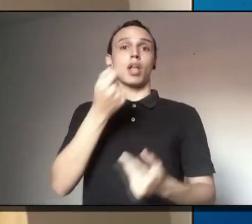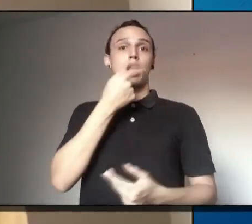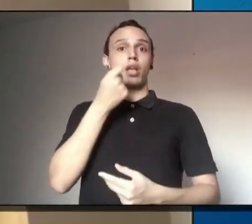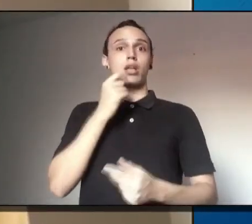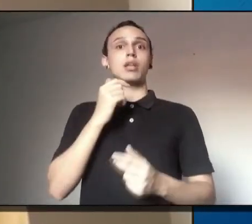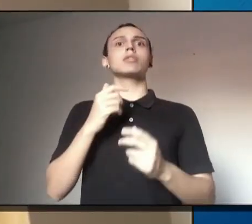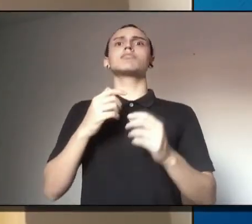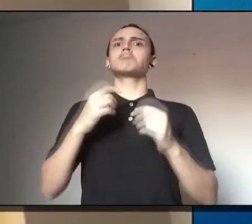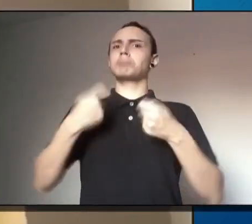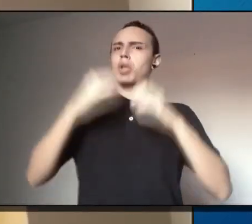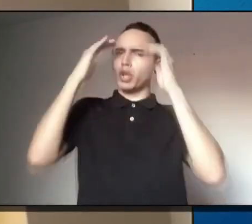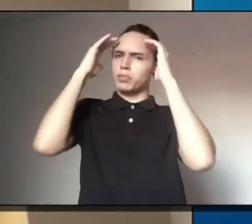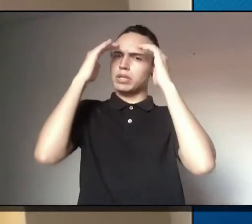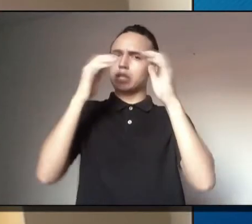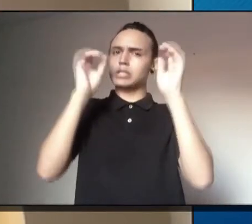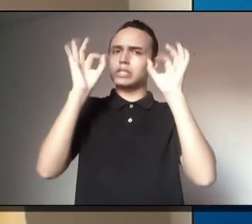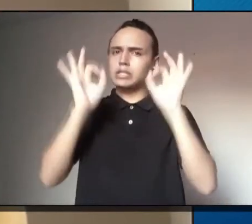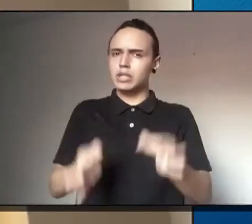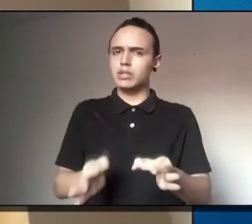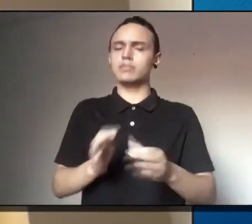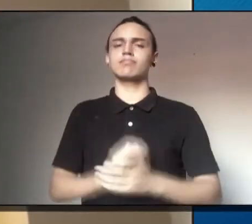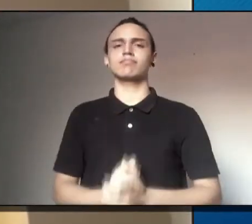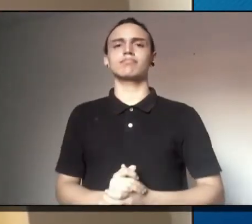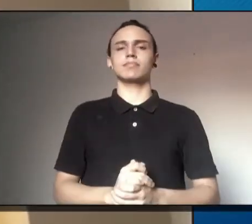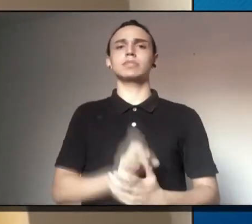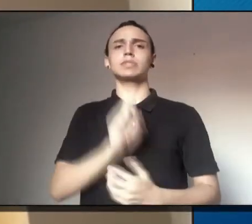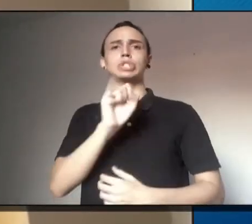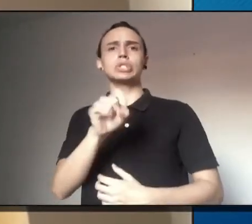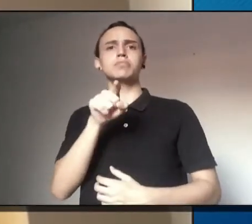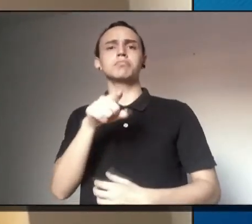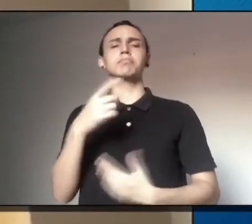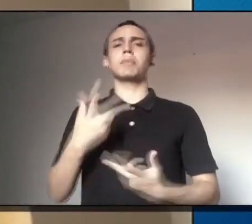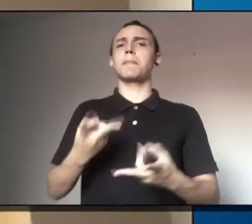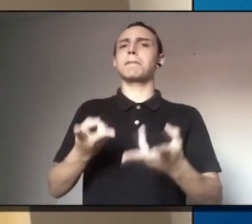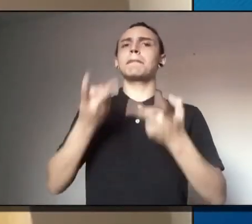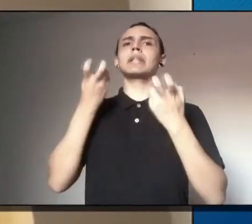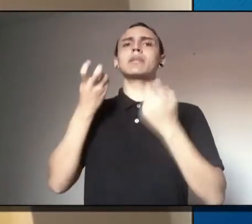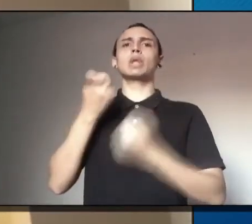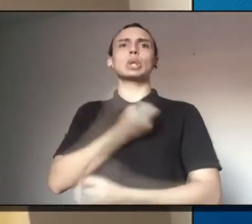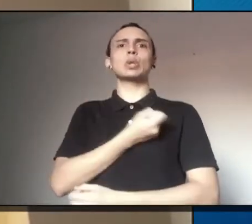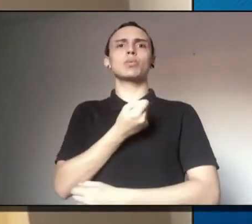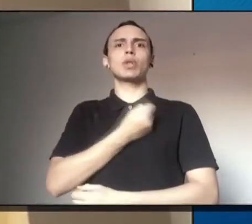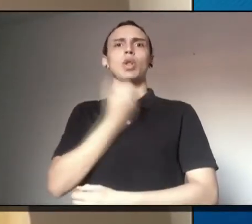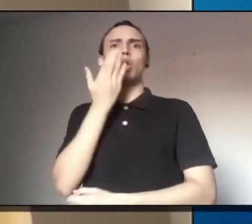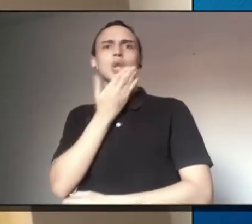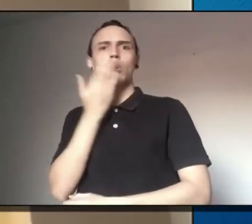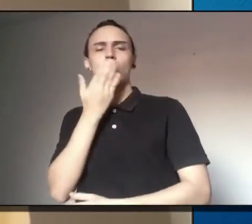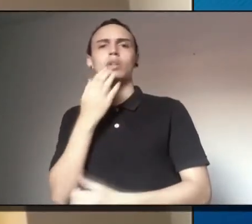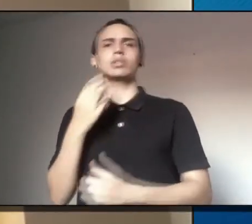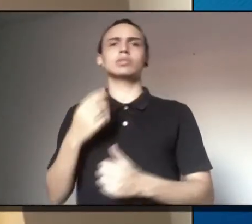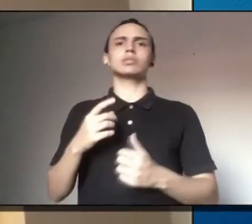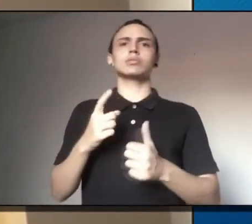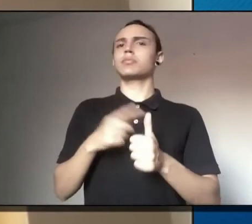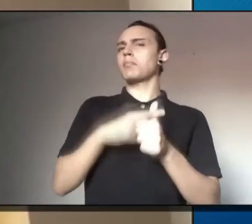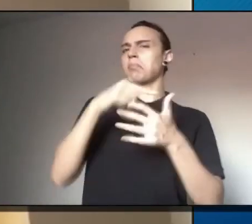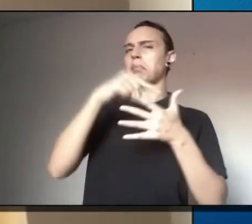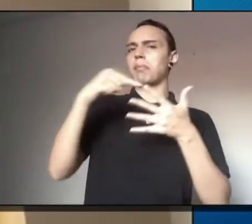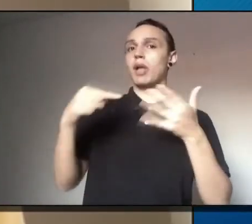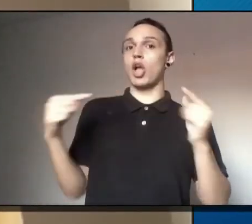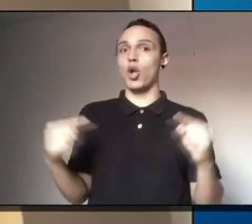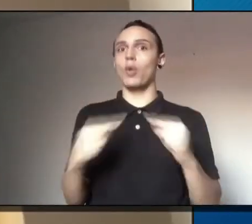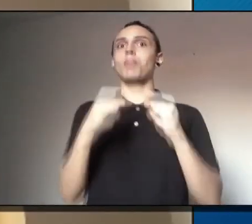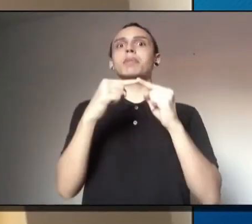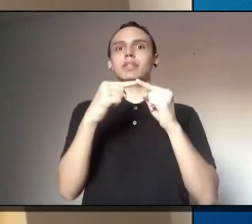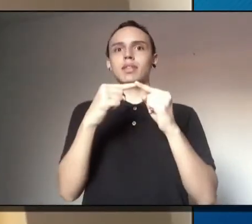use adequadamente as medicações que foram prescritas. Em caso de observar que a sua